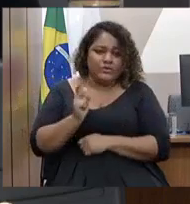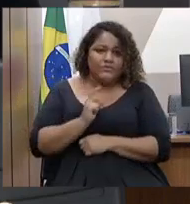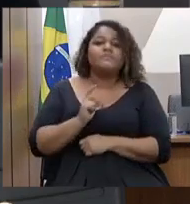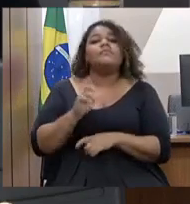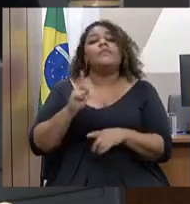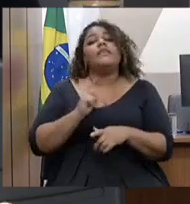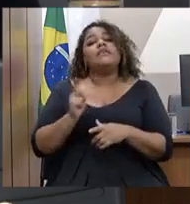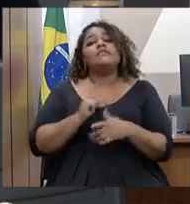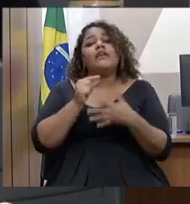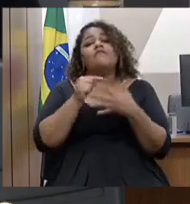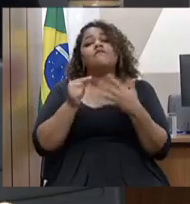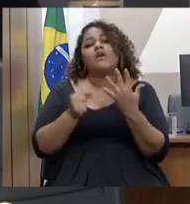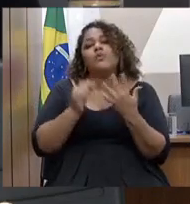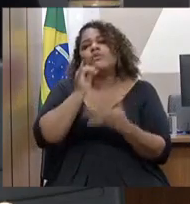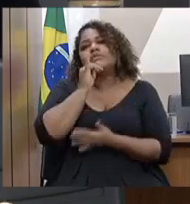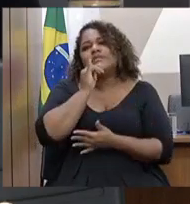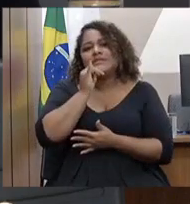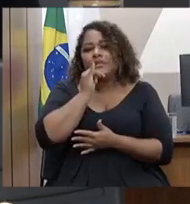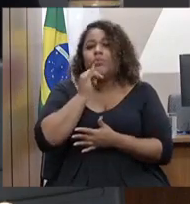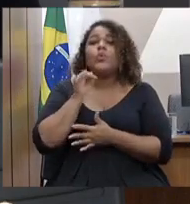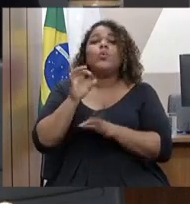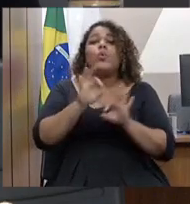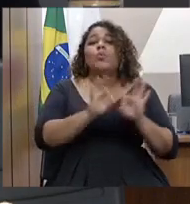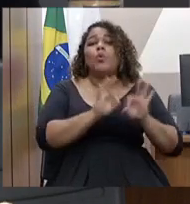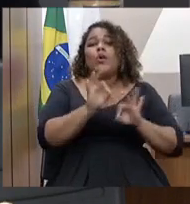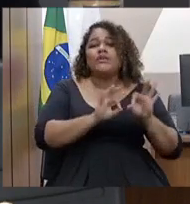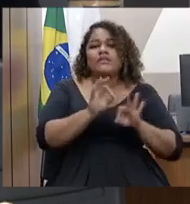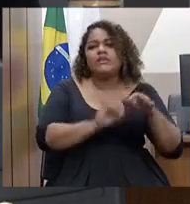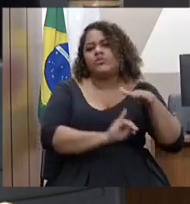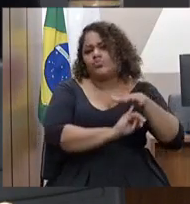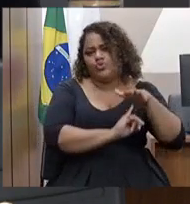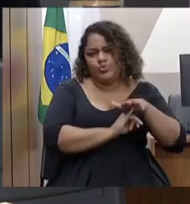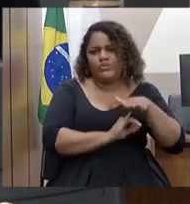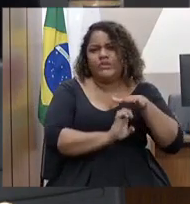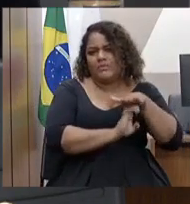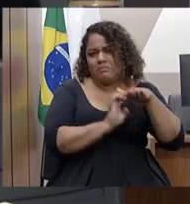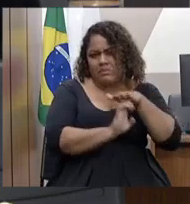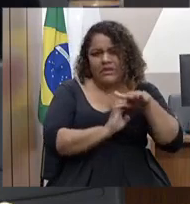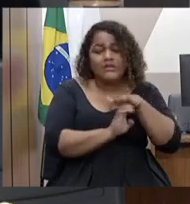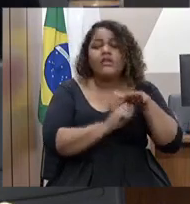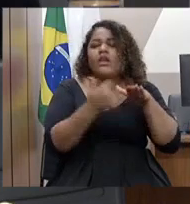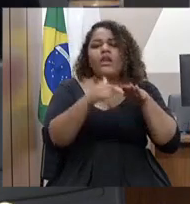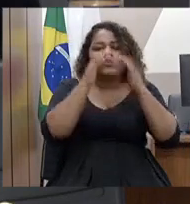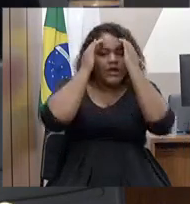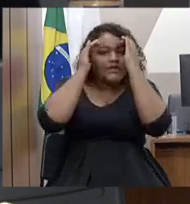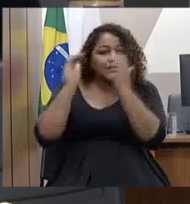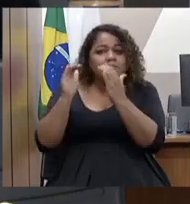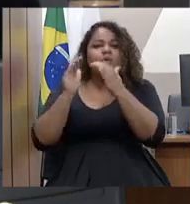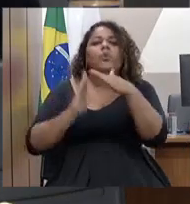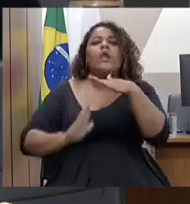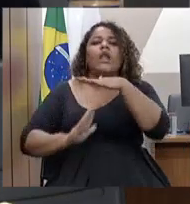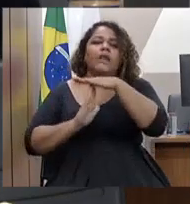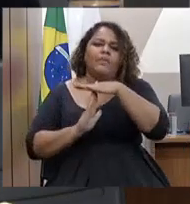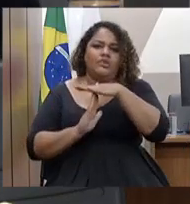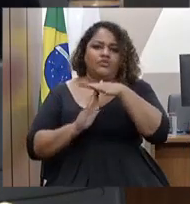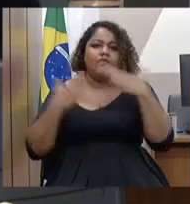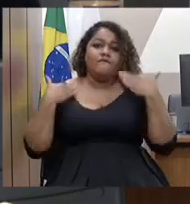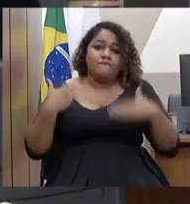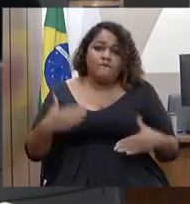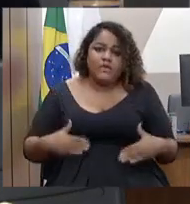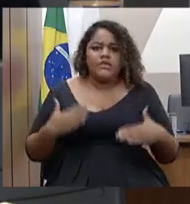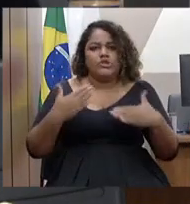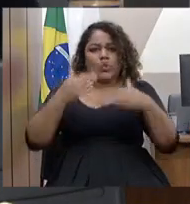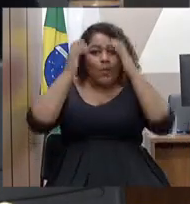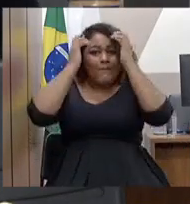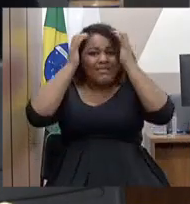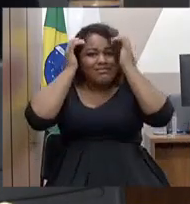desemprego organização do trabalho que não respeita limites físicos mentais e dignidade do Trabalhador além do pouco reconhecimento social